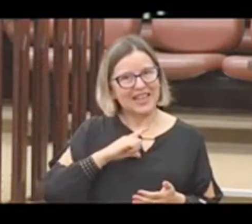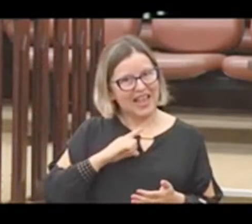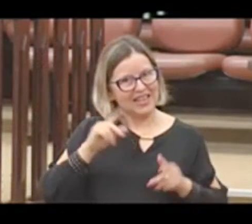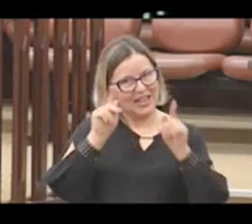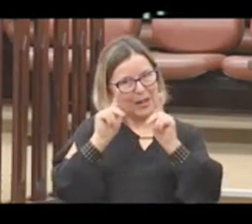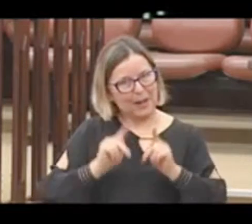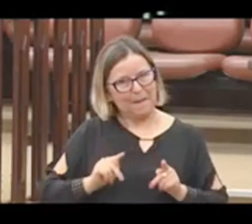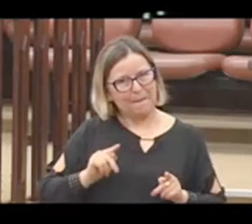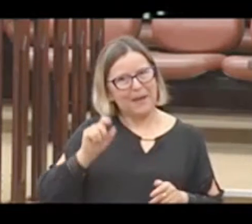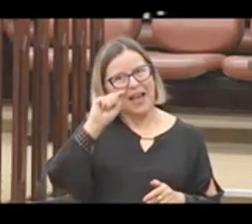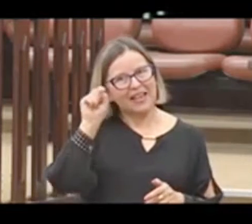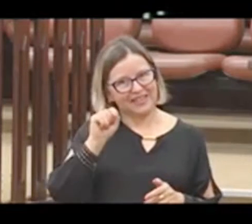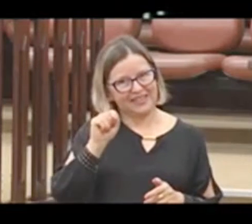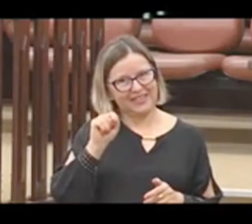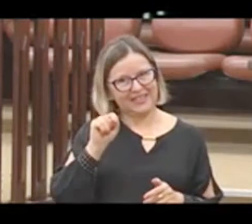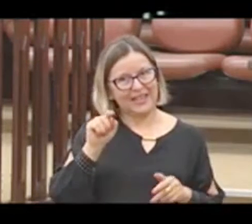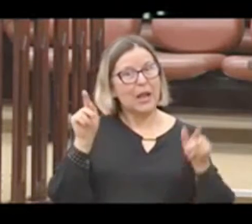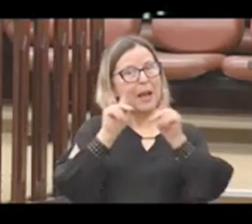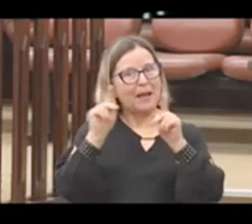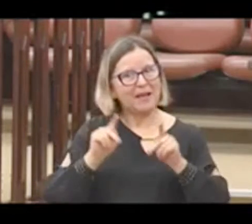Uma paz verdadeira,